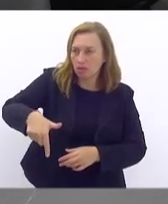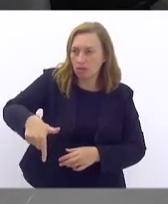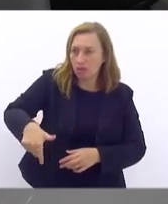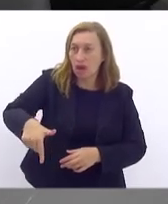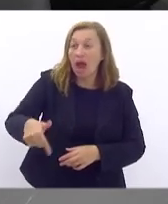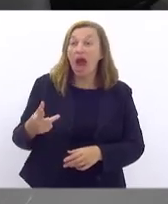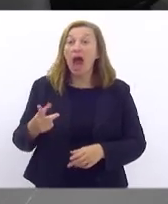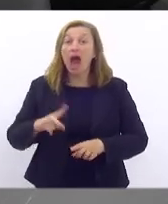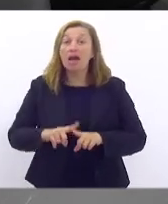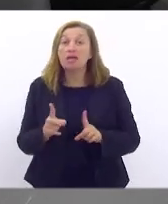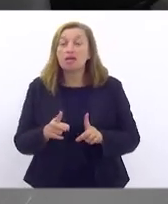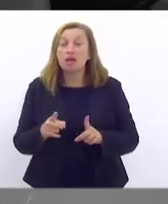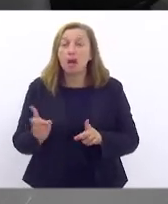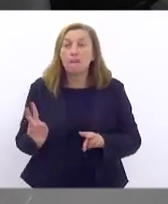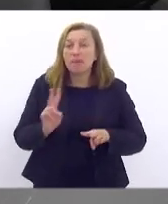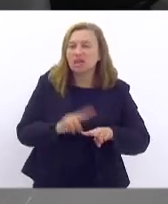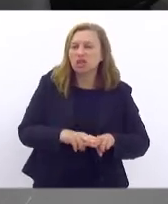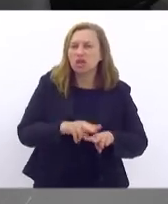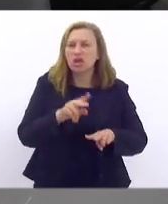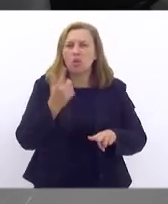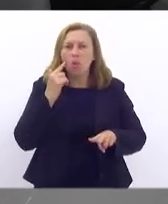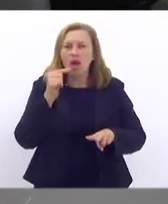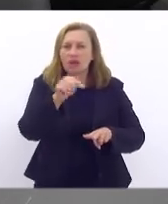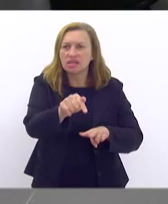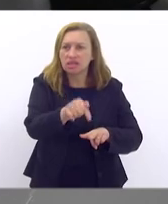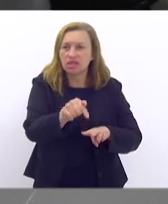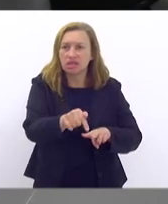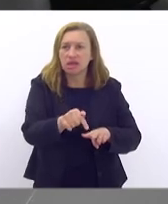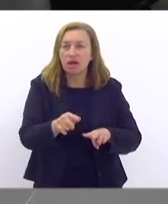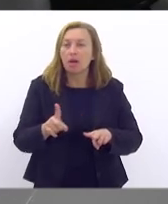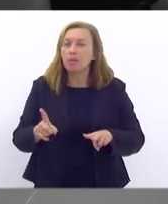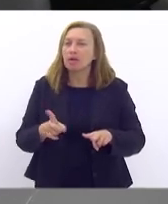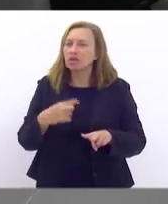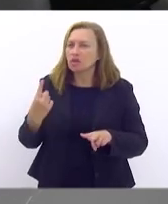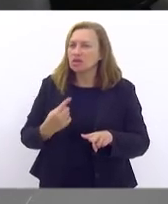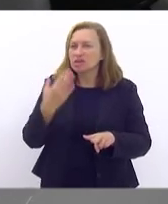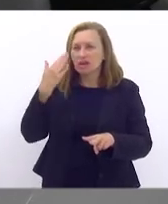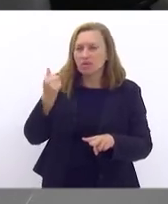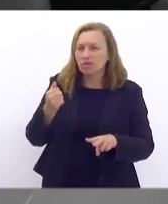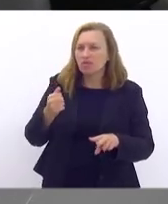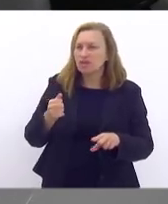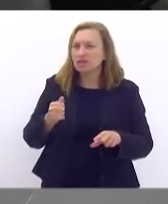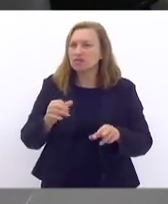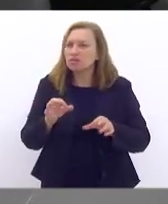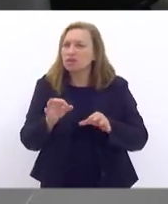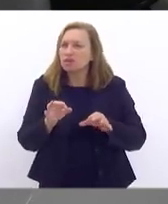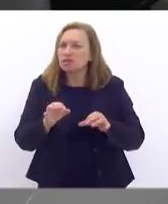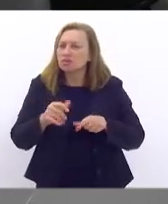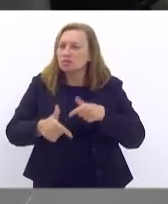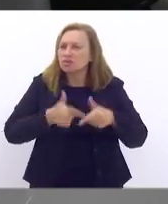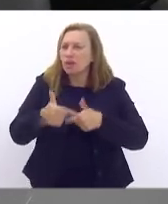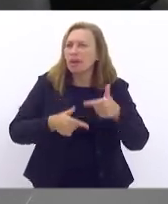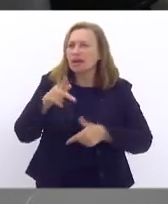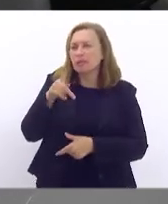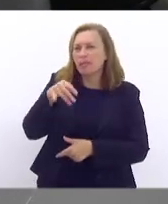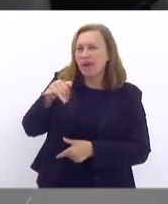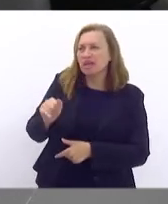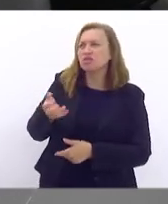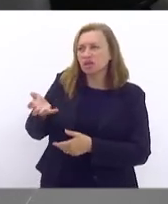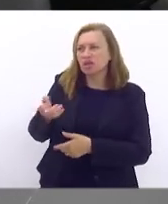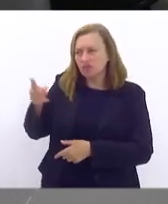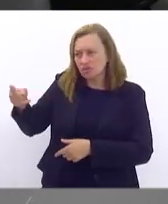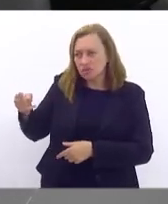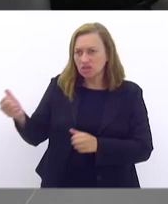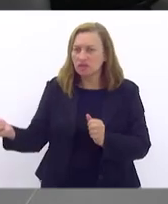daqui. Mas a gente soube que vocês fazem esse trabalho de perícia, de reconhecendo, queria que vocês